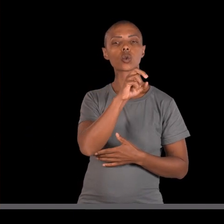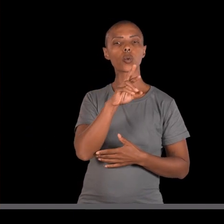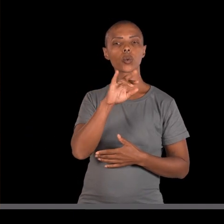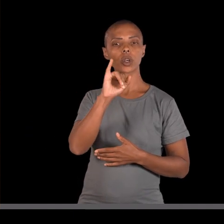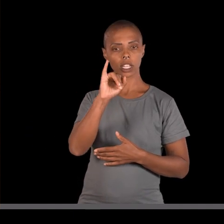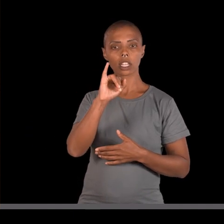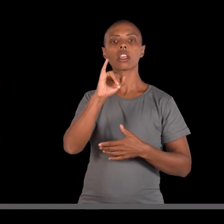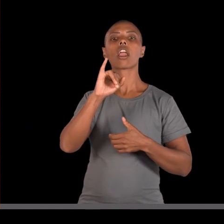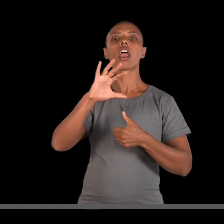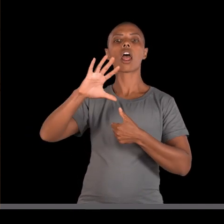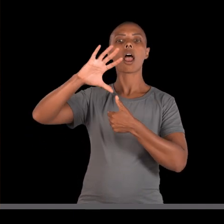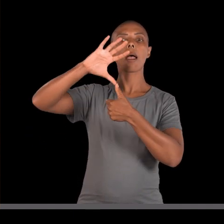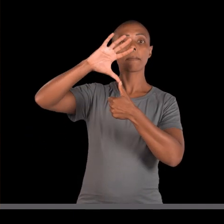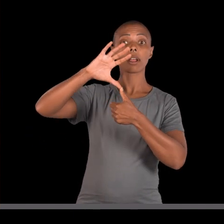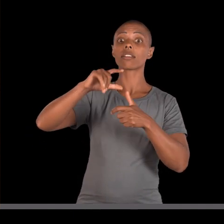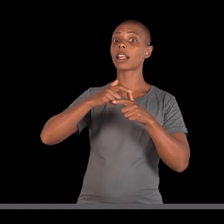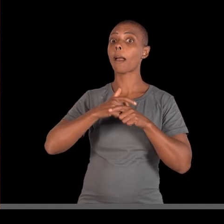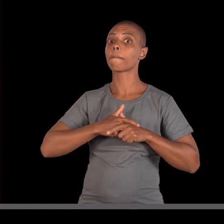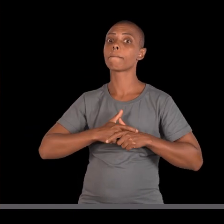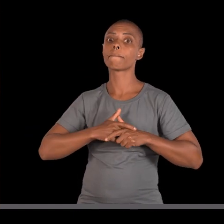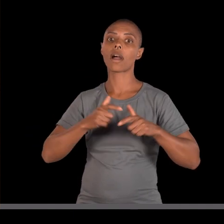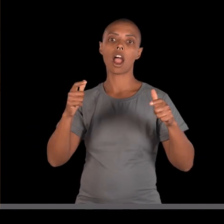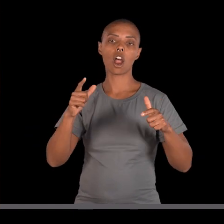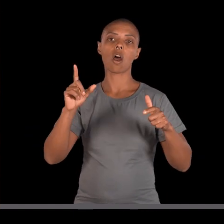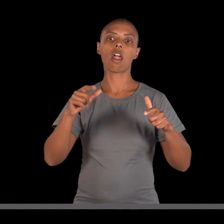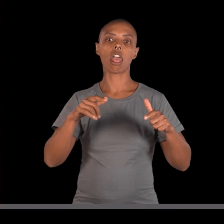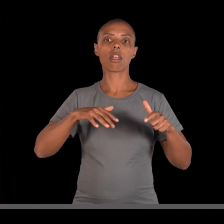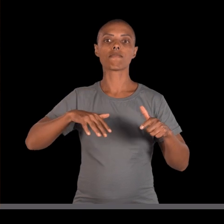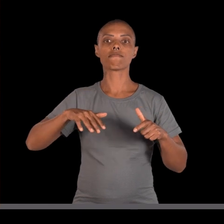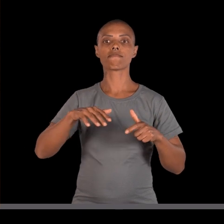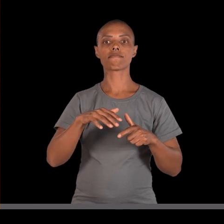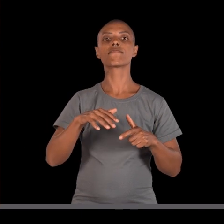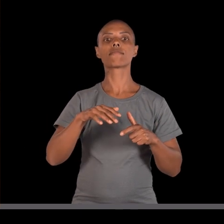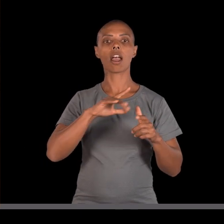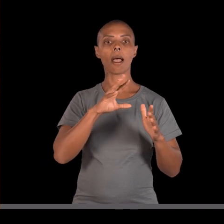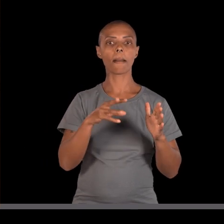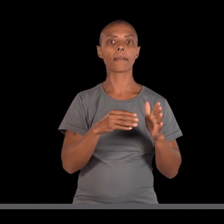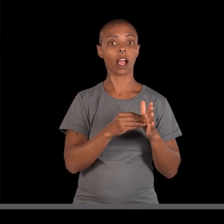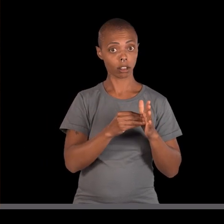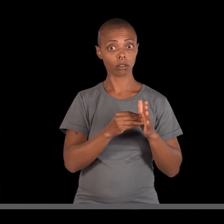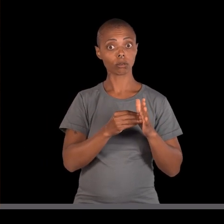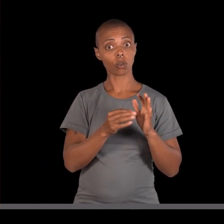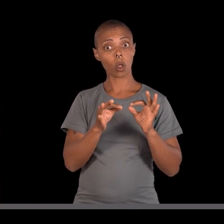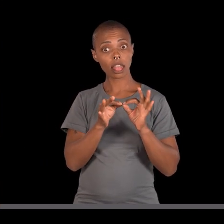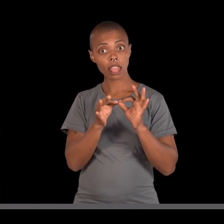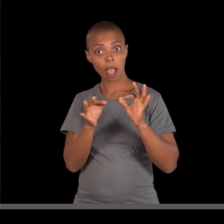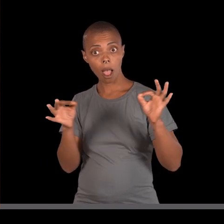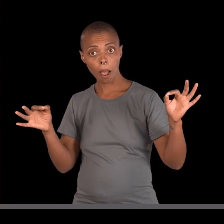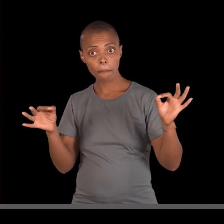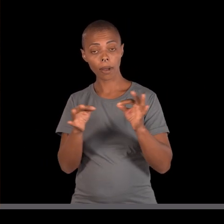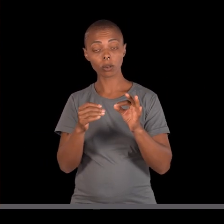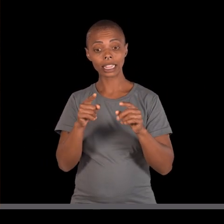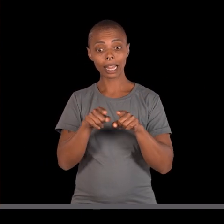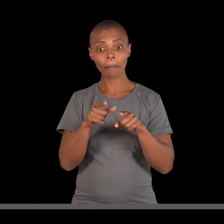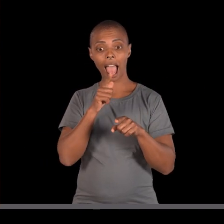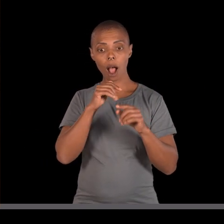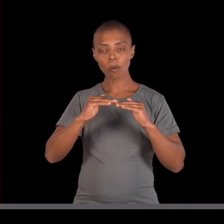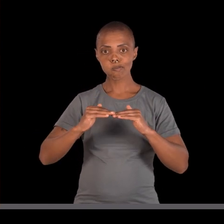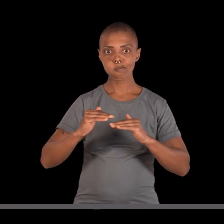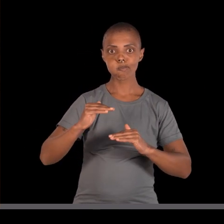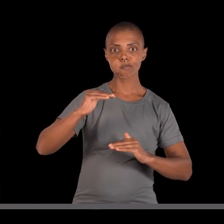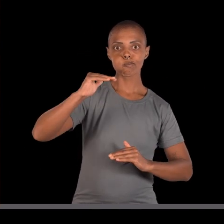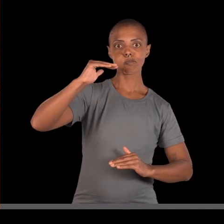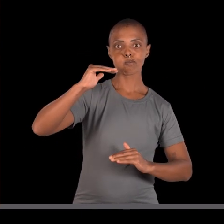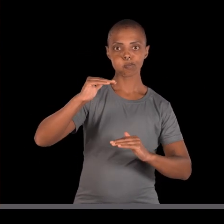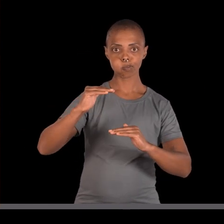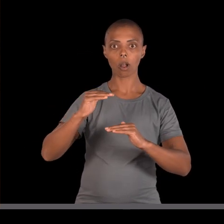a maior do mundo, que é a Bacia Amazônica, tanto em tamanho como também em volume de água. Os rios da América